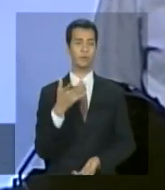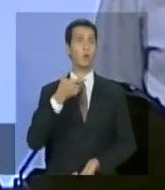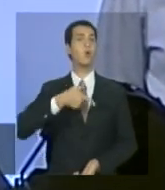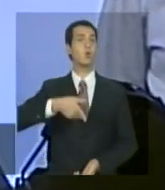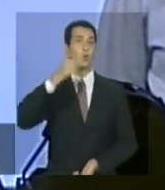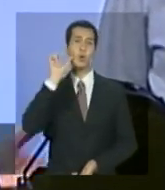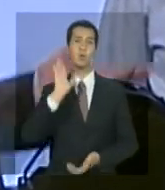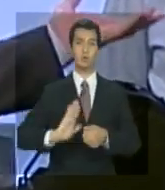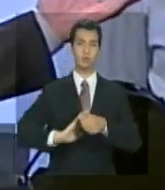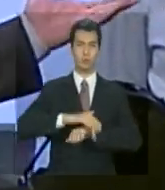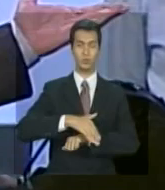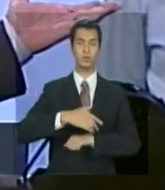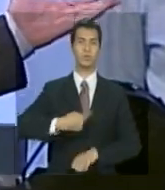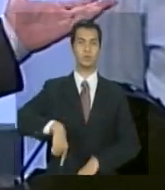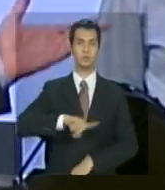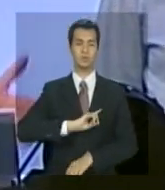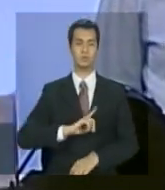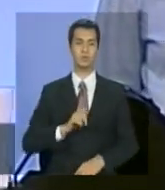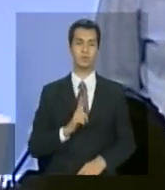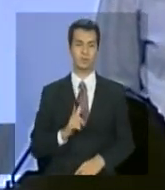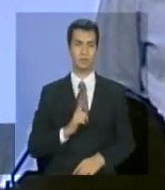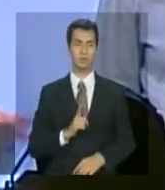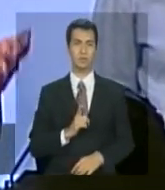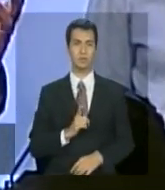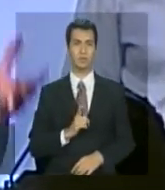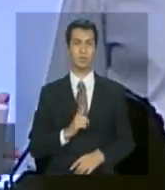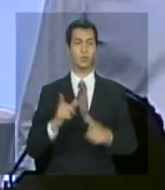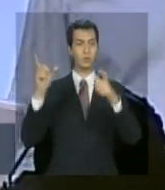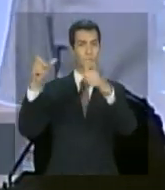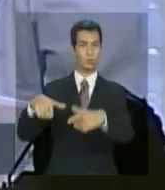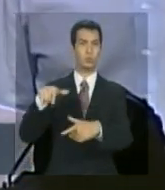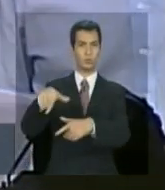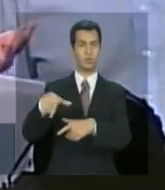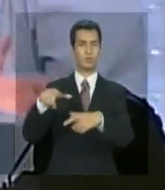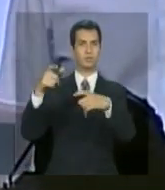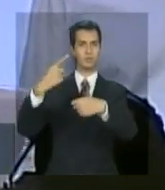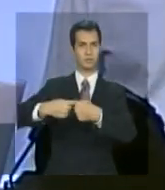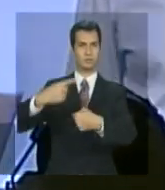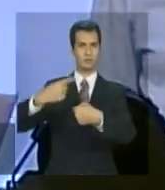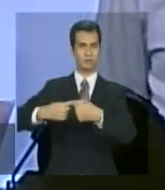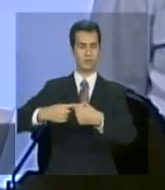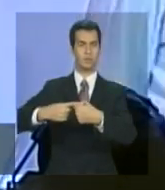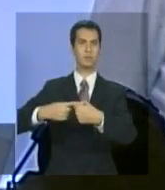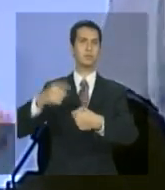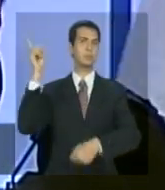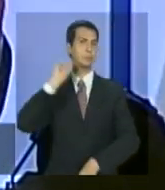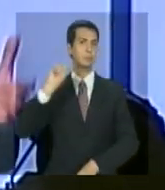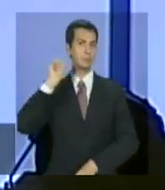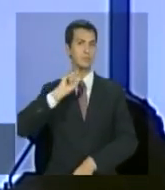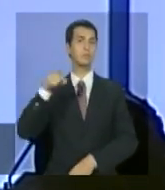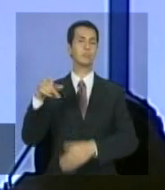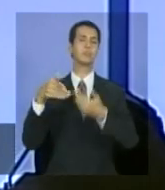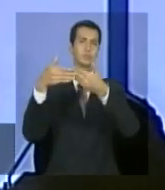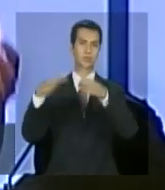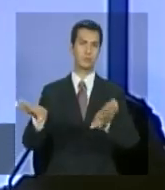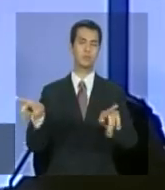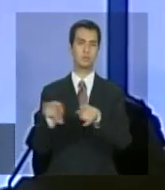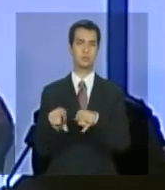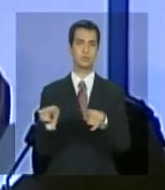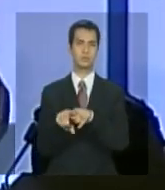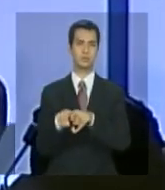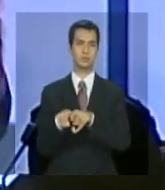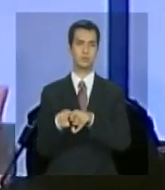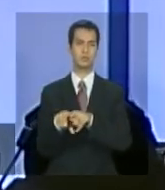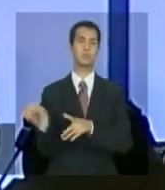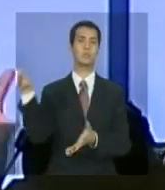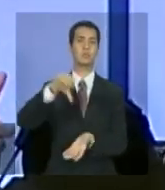noite, nós tivemos, como ele falava agora há pouco, numa localidade de 4 mil habitantes no interior de Minas Gerais, inaugurando a estação de